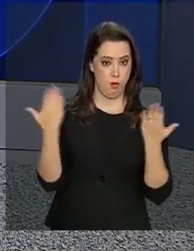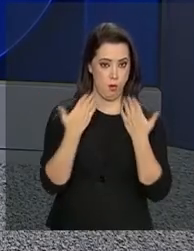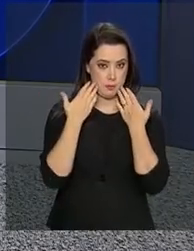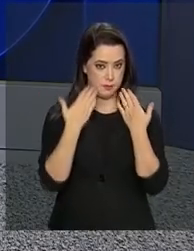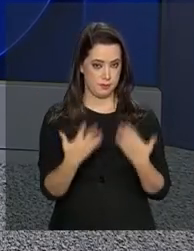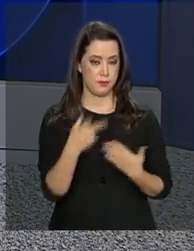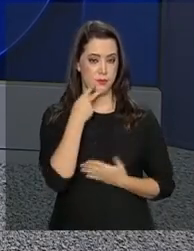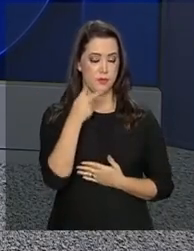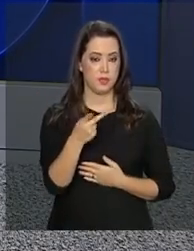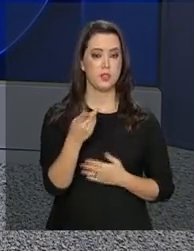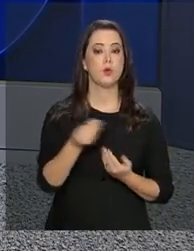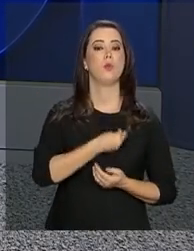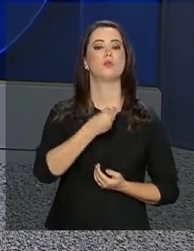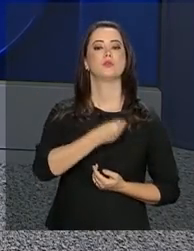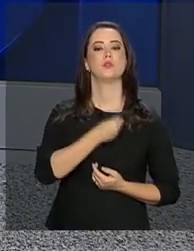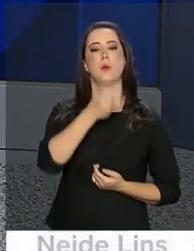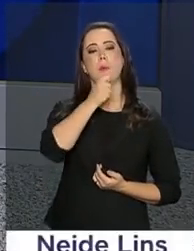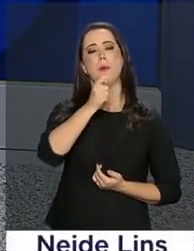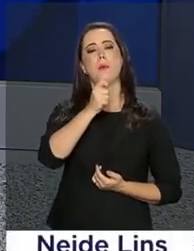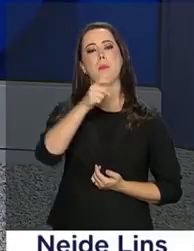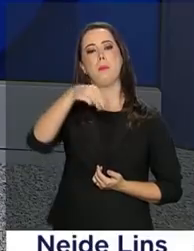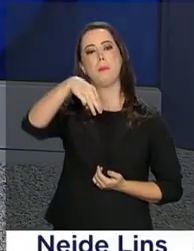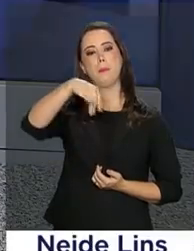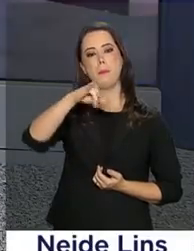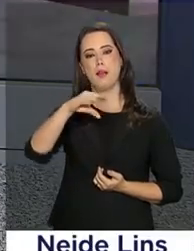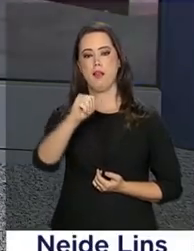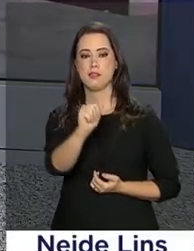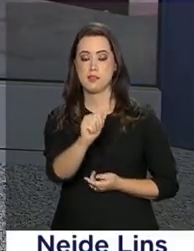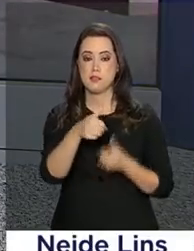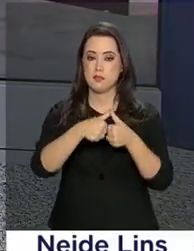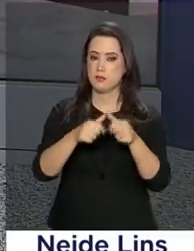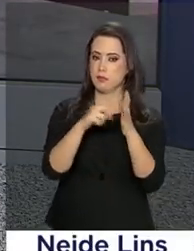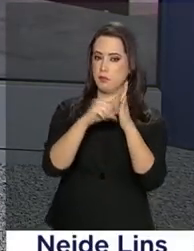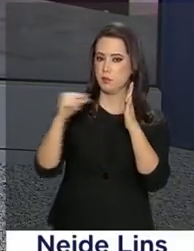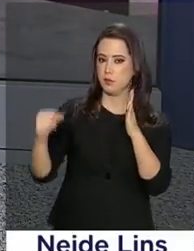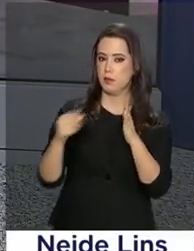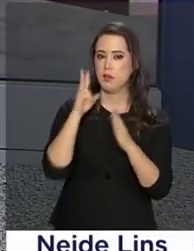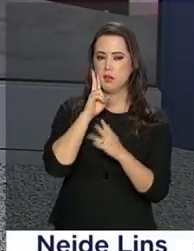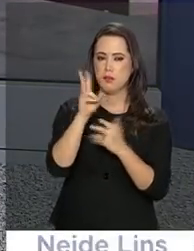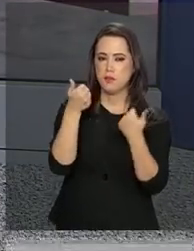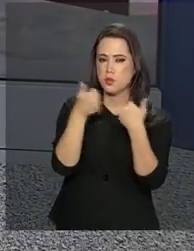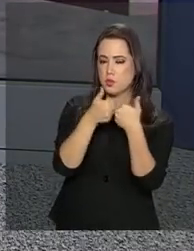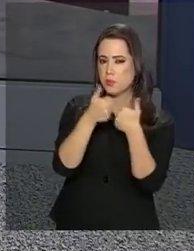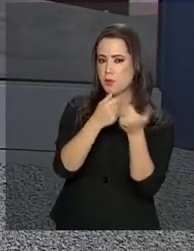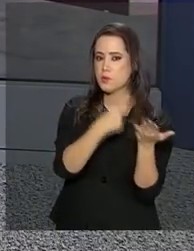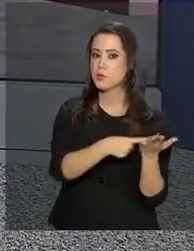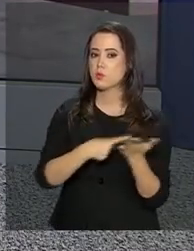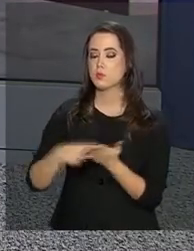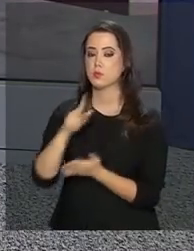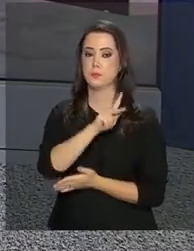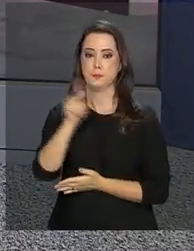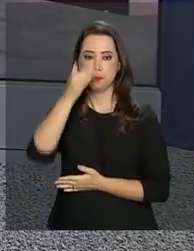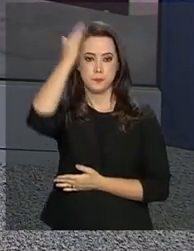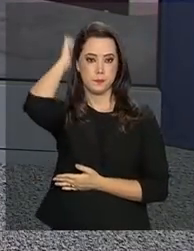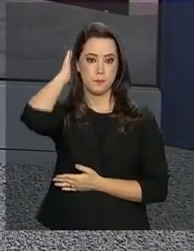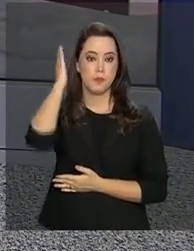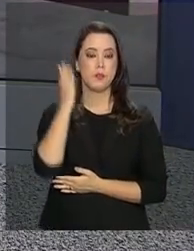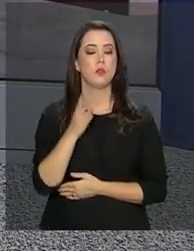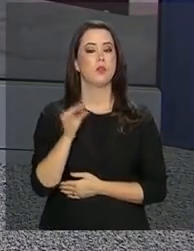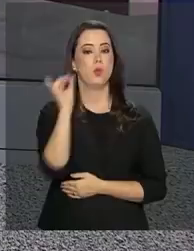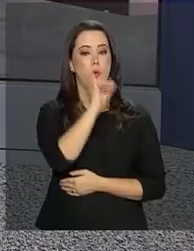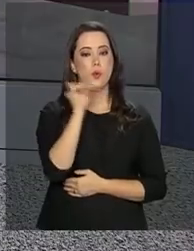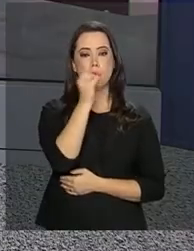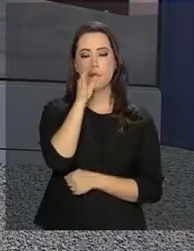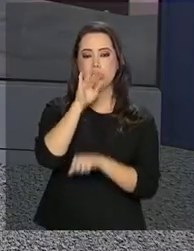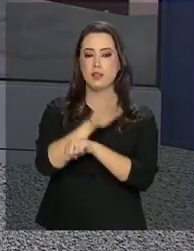conversando ao vivo com a repórter márcia fernandes que está no palácio do planalto e acompanha a agenda do presidente michel temer olá